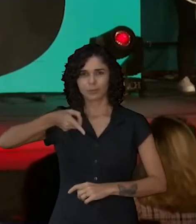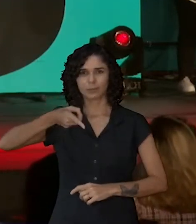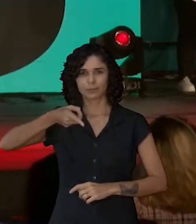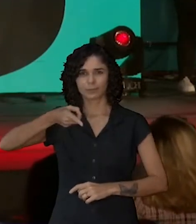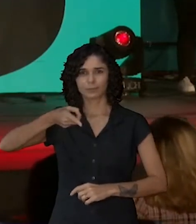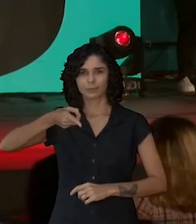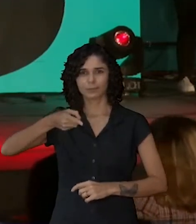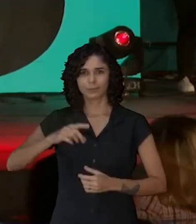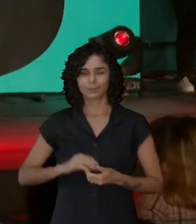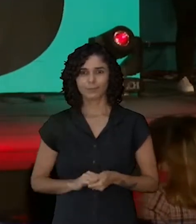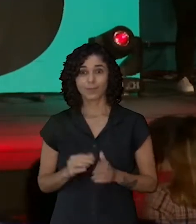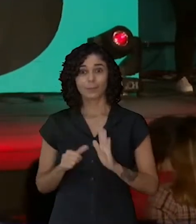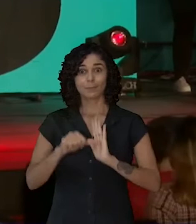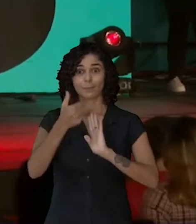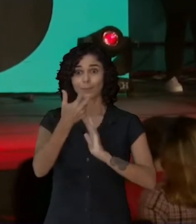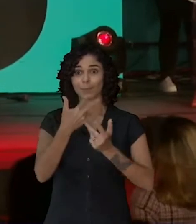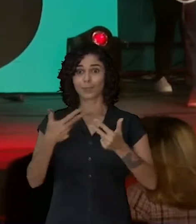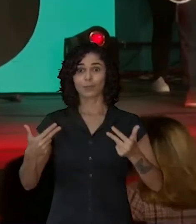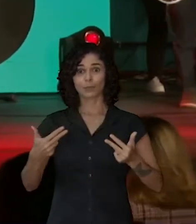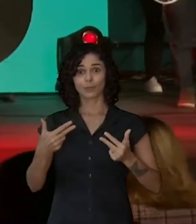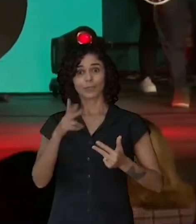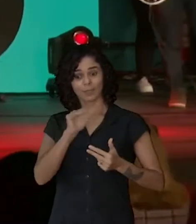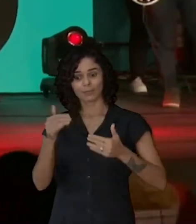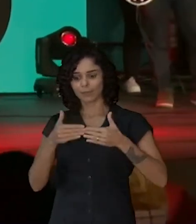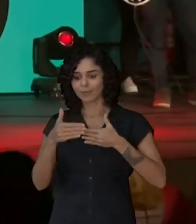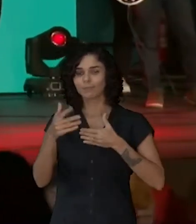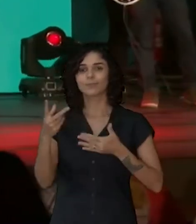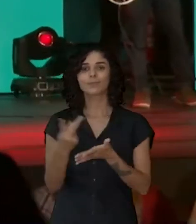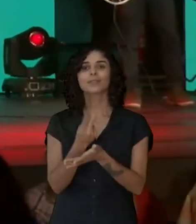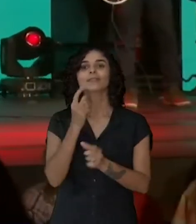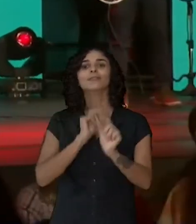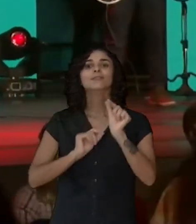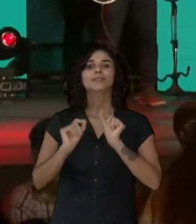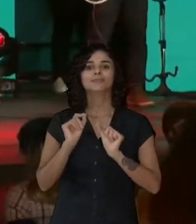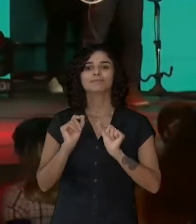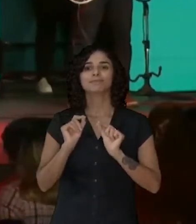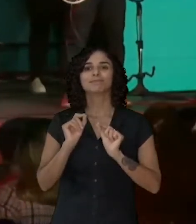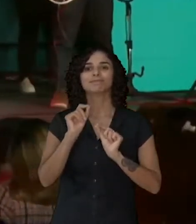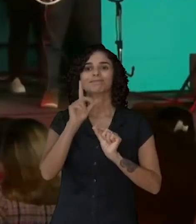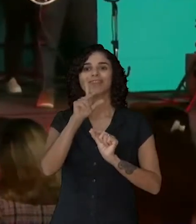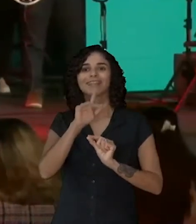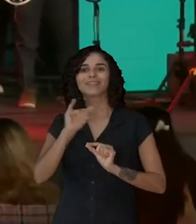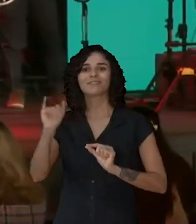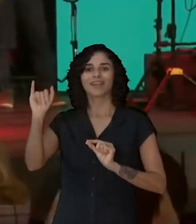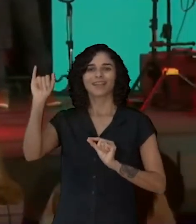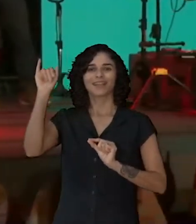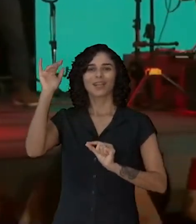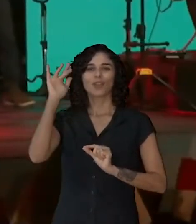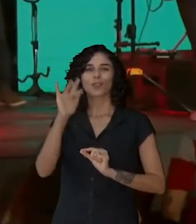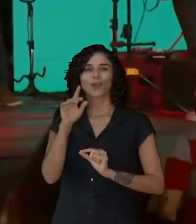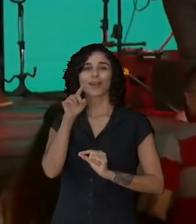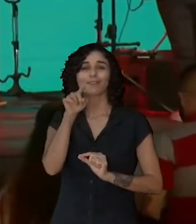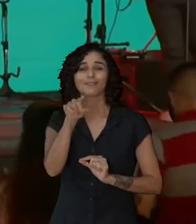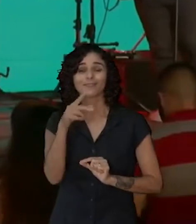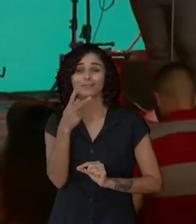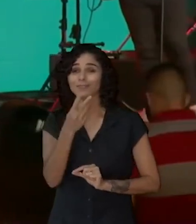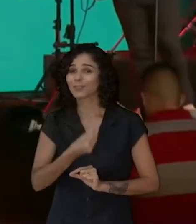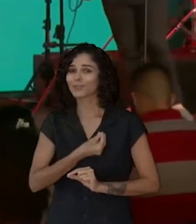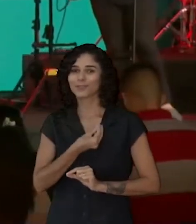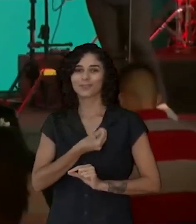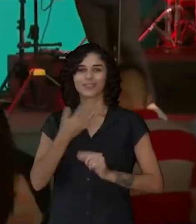A primeira coisa que vai acontecer é que Ele vai visitar você com alegria e satisfação.